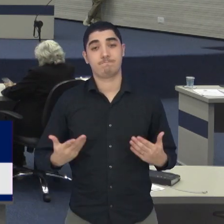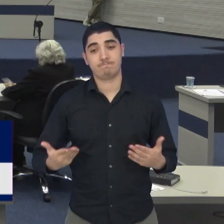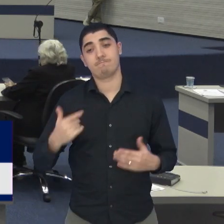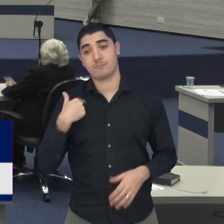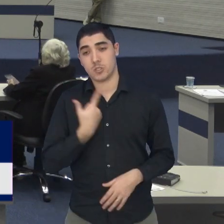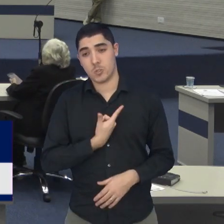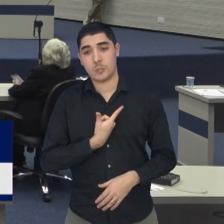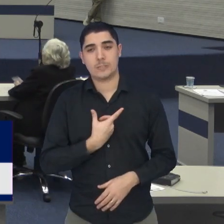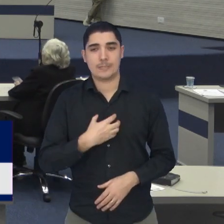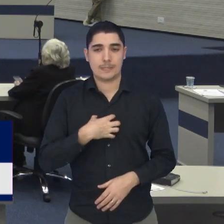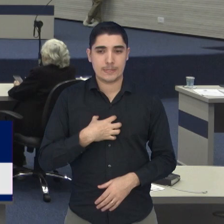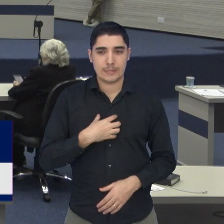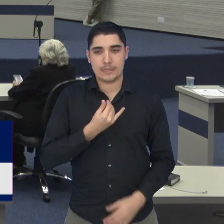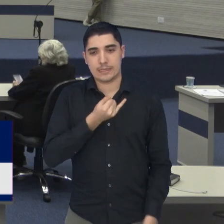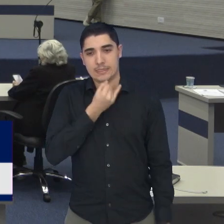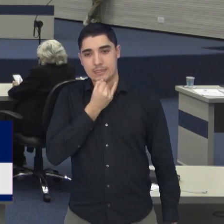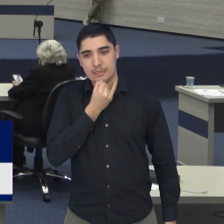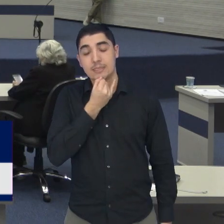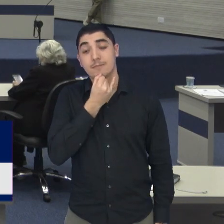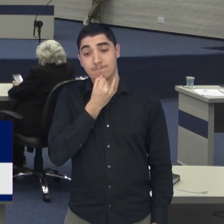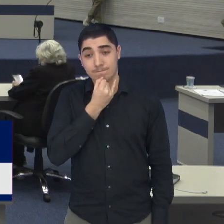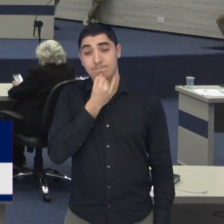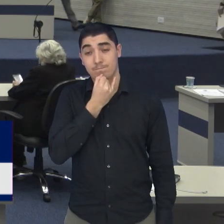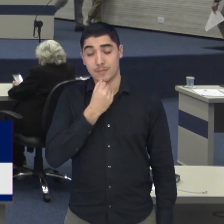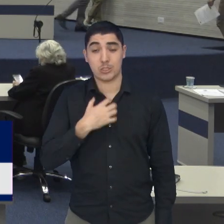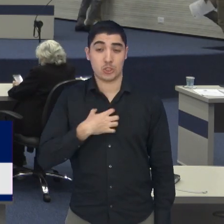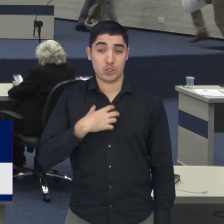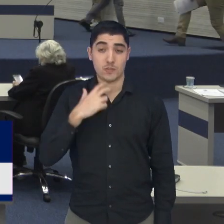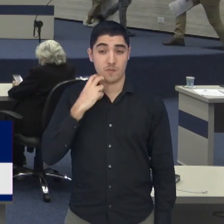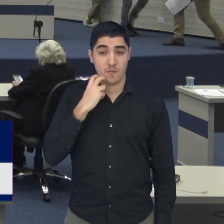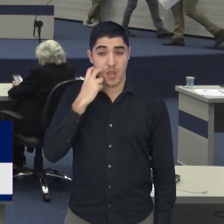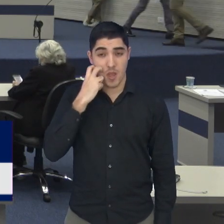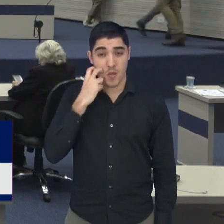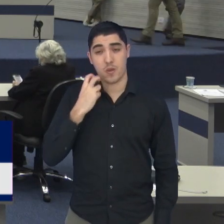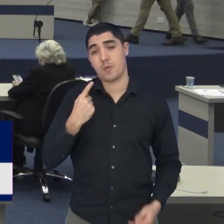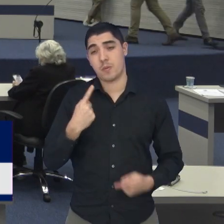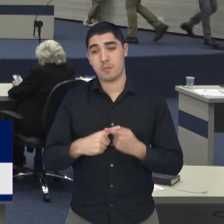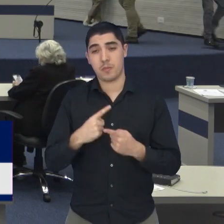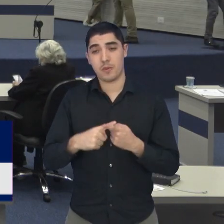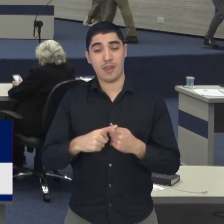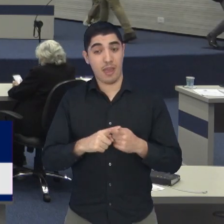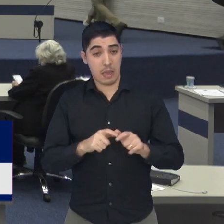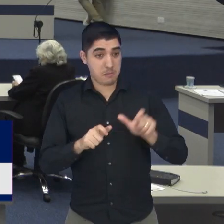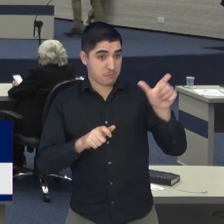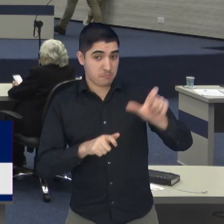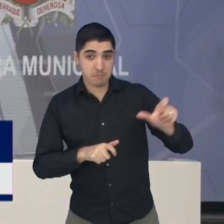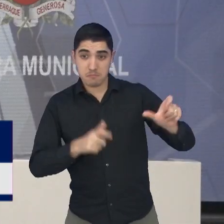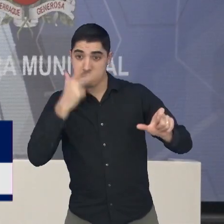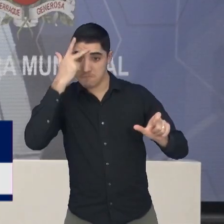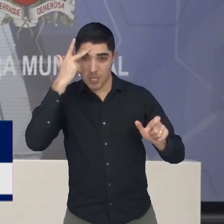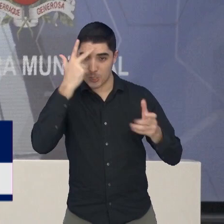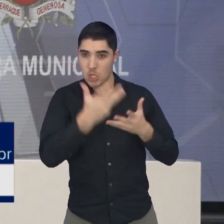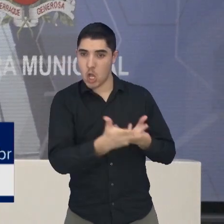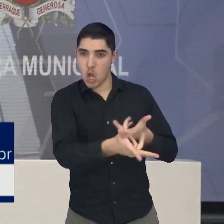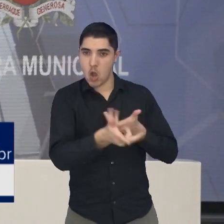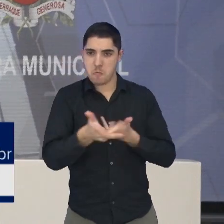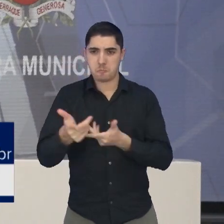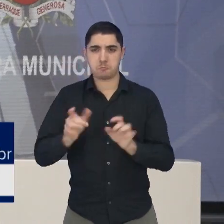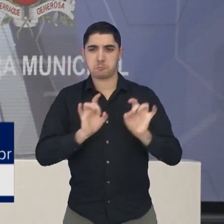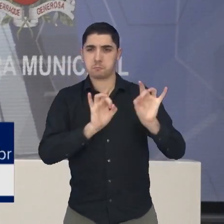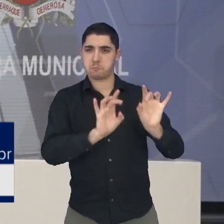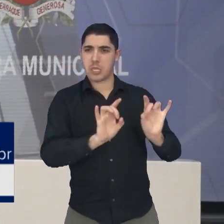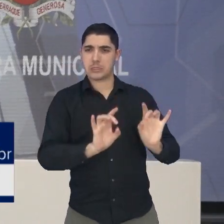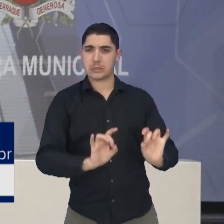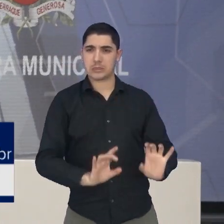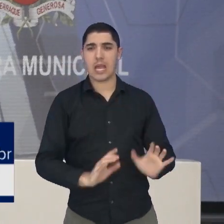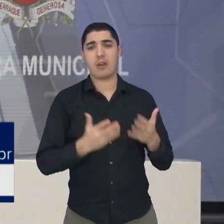fica um pouco chateado e até envergonhado de ter convidados tão ilustres aqui na nossa casa